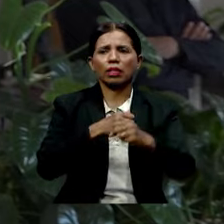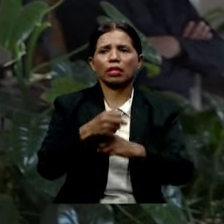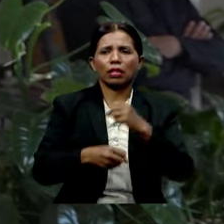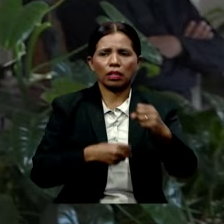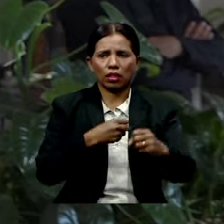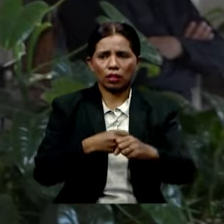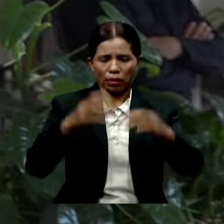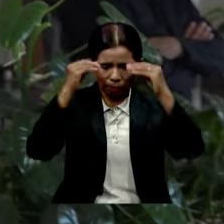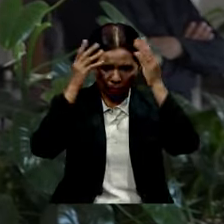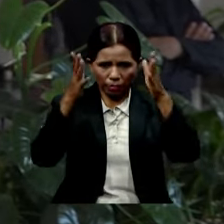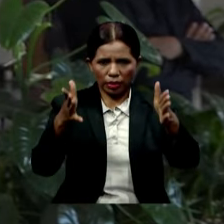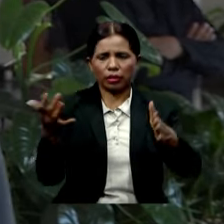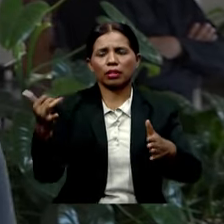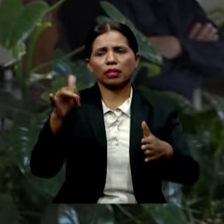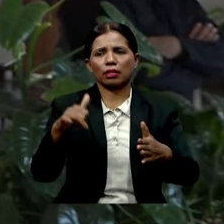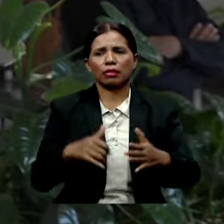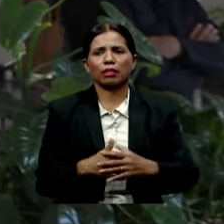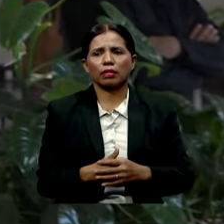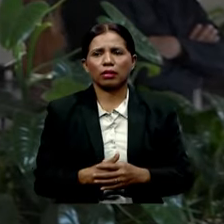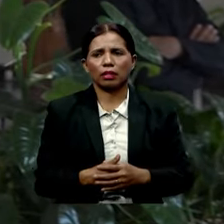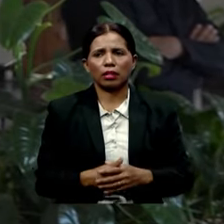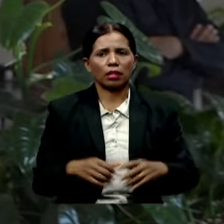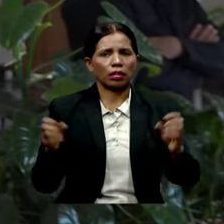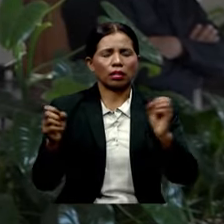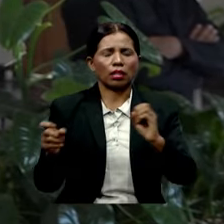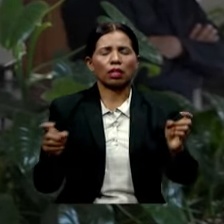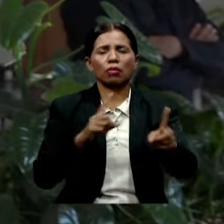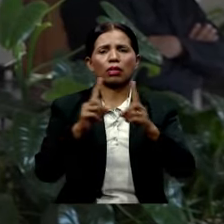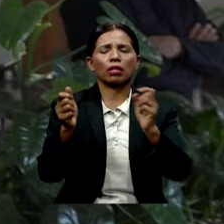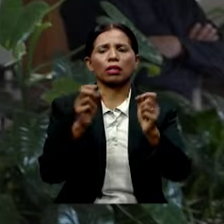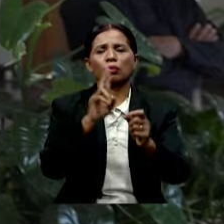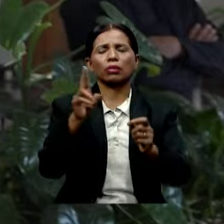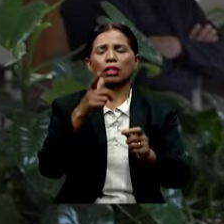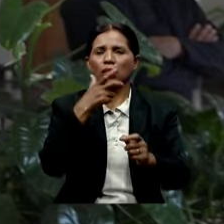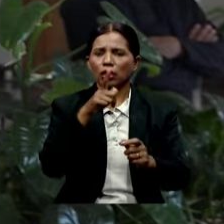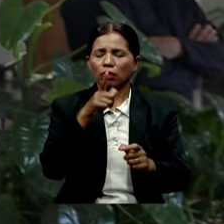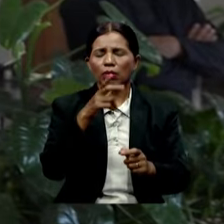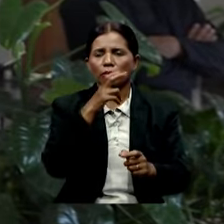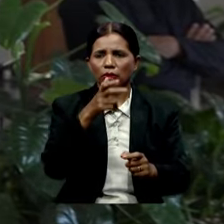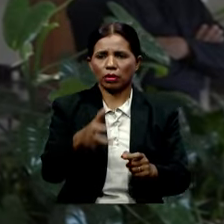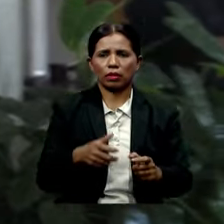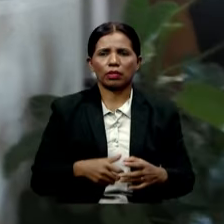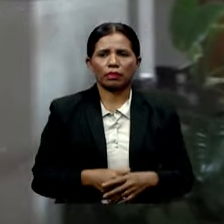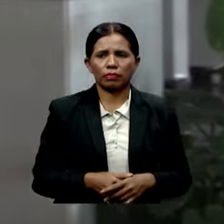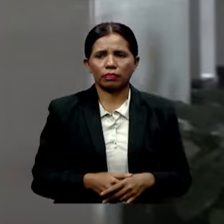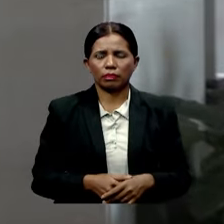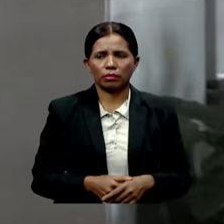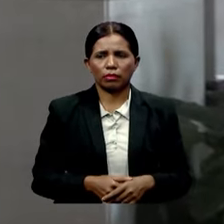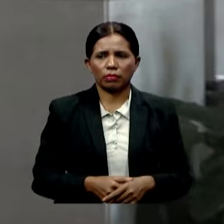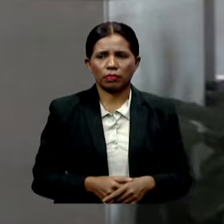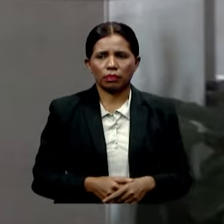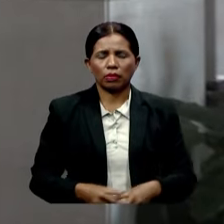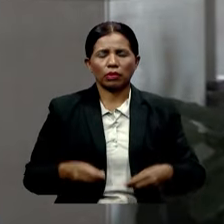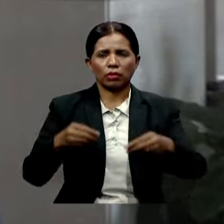Tinan. Professor Ritmo, só. Nunca aplica português perante la barri, nene oin. Dar uma, tu